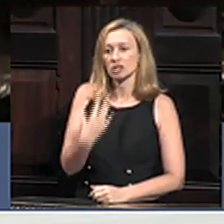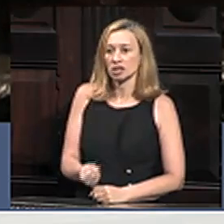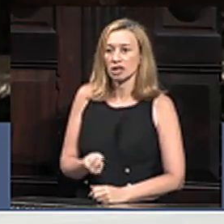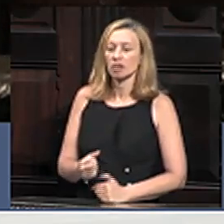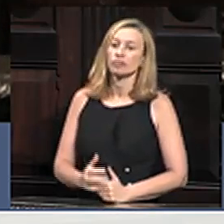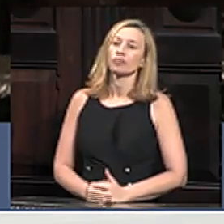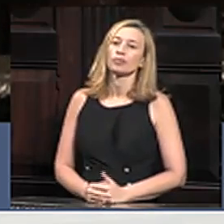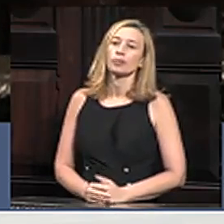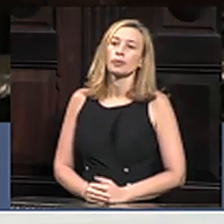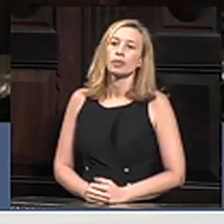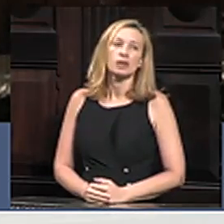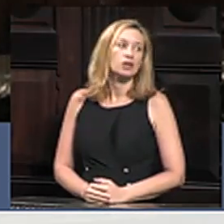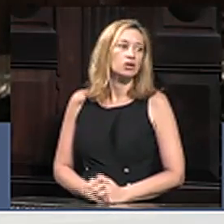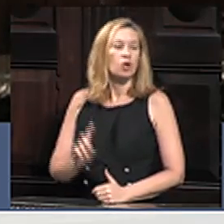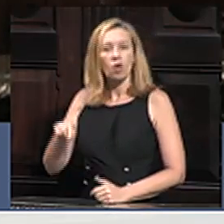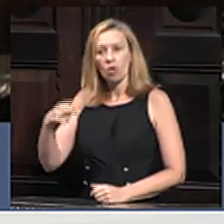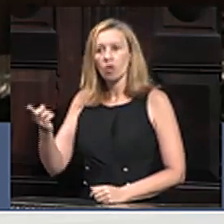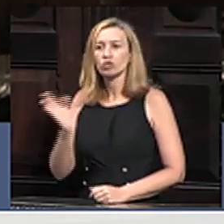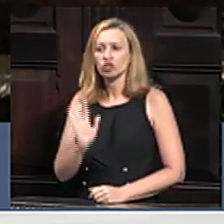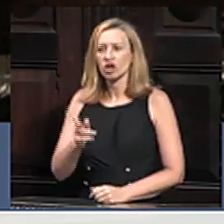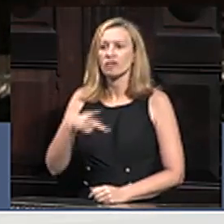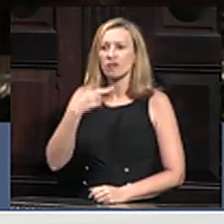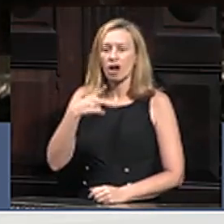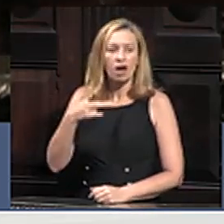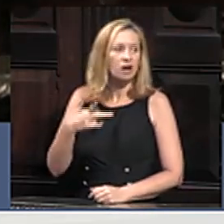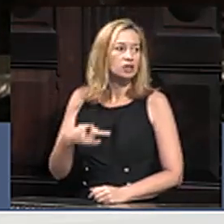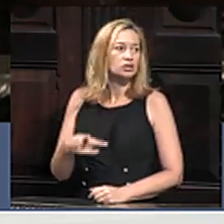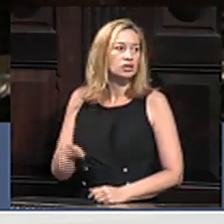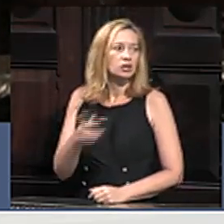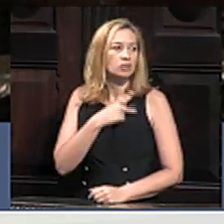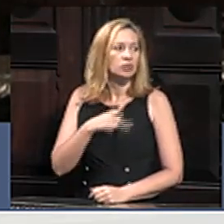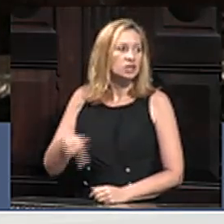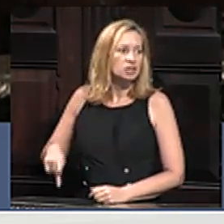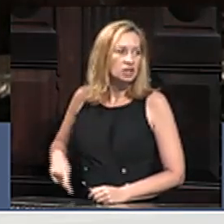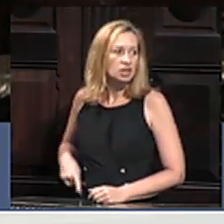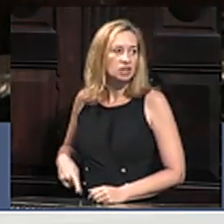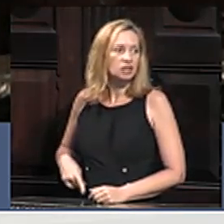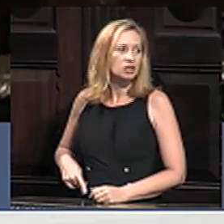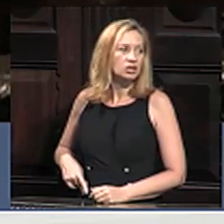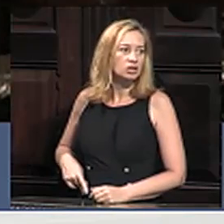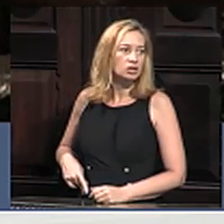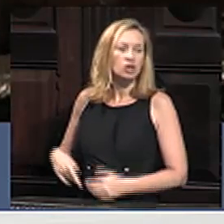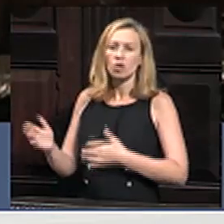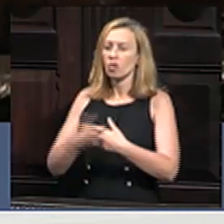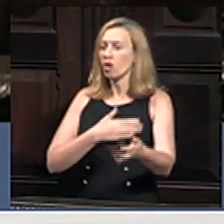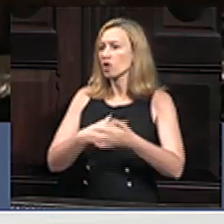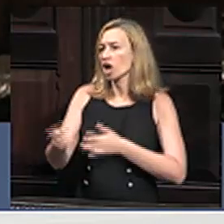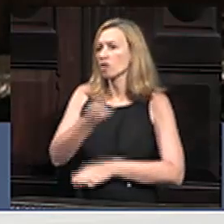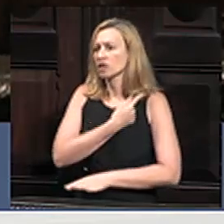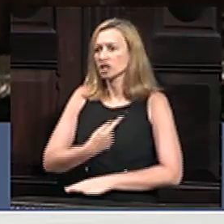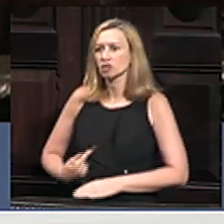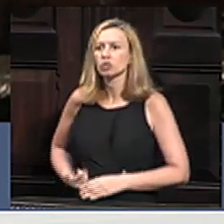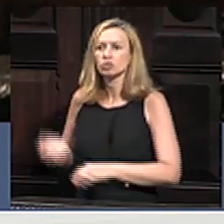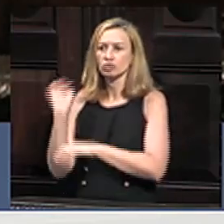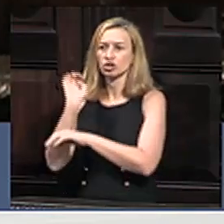povo brasileiro se manifestou. O presidente da República, como qualquer governador de estado,